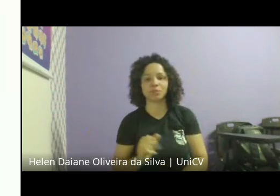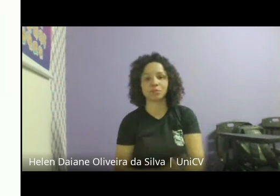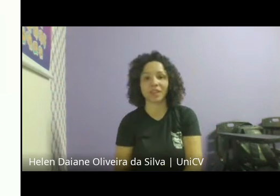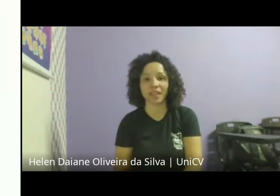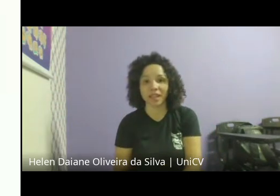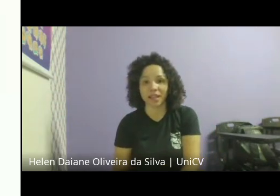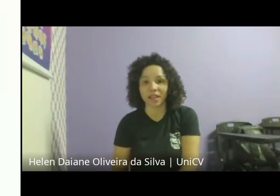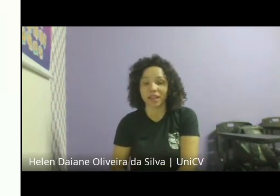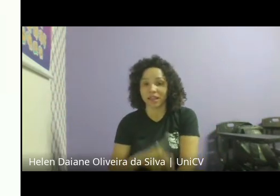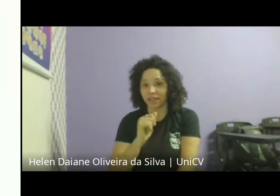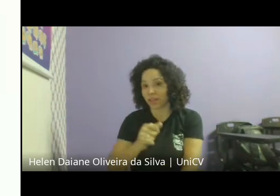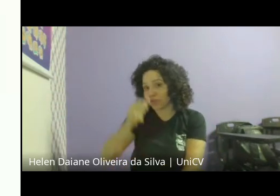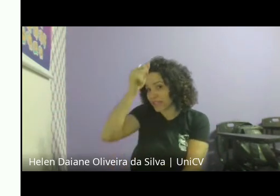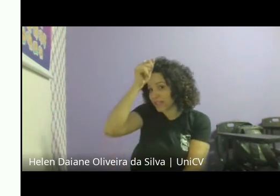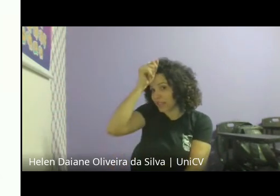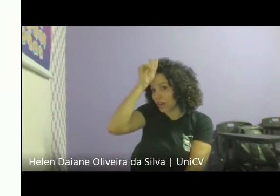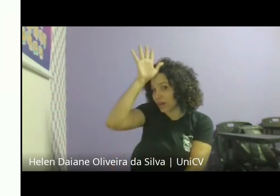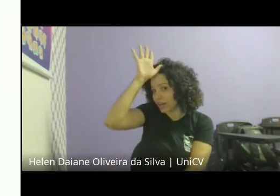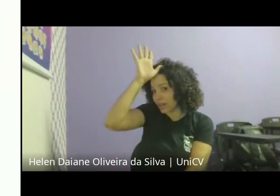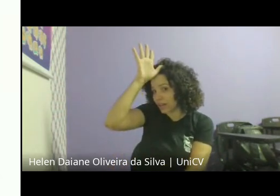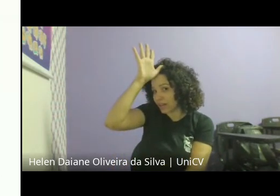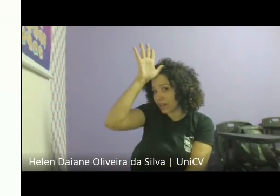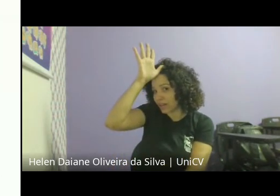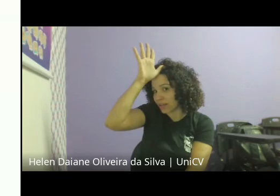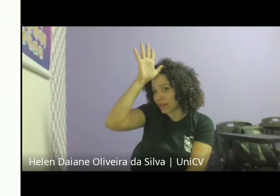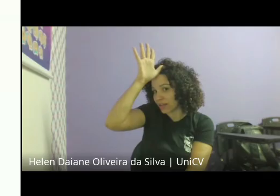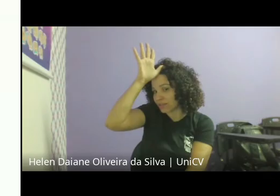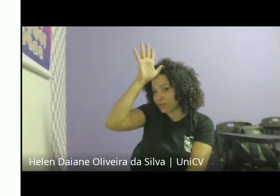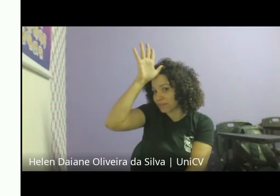voando. Se eu faço assim, ó,